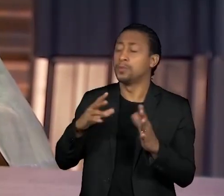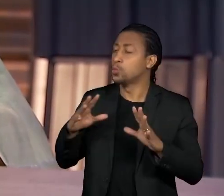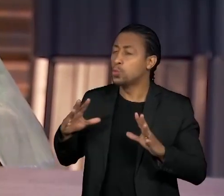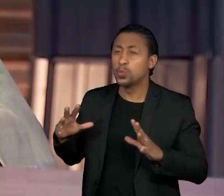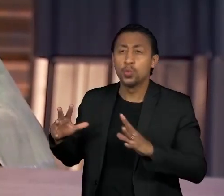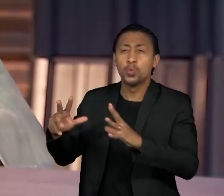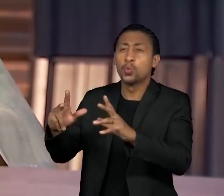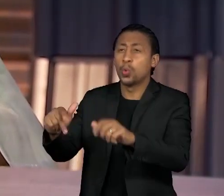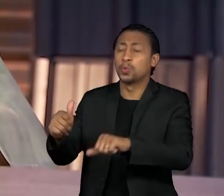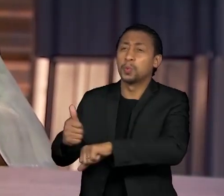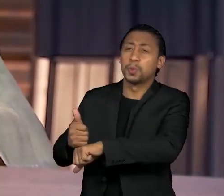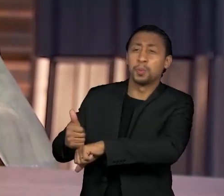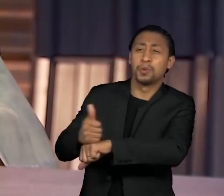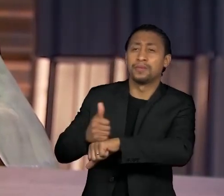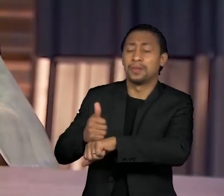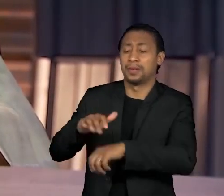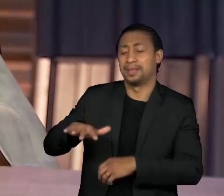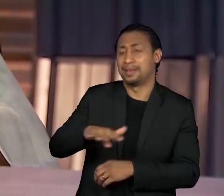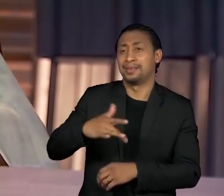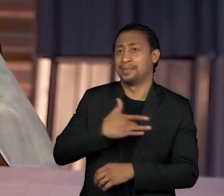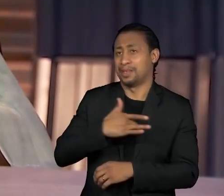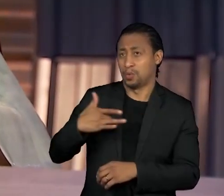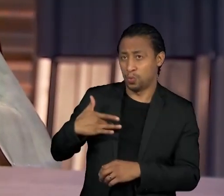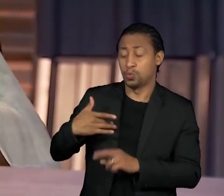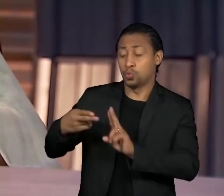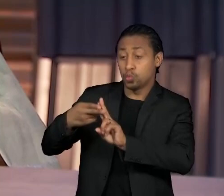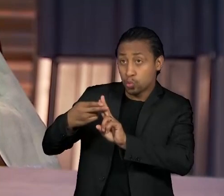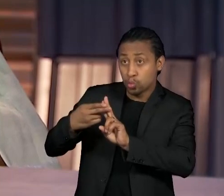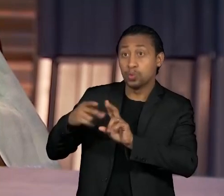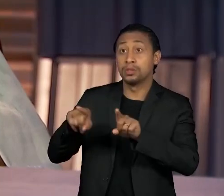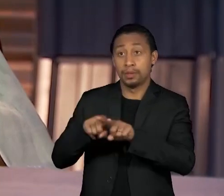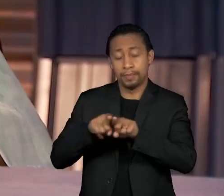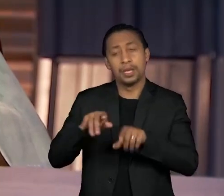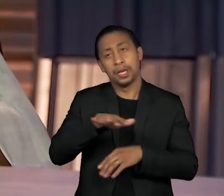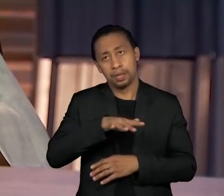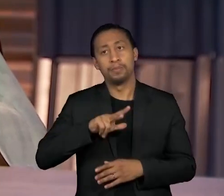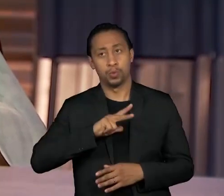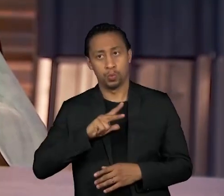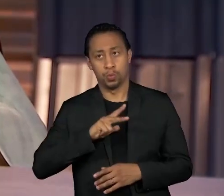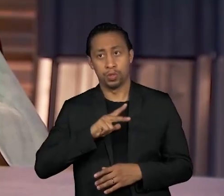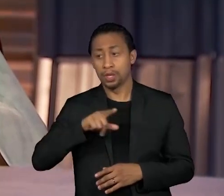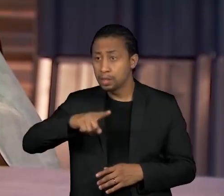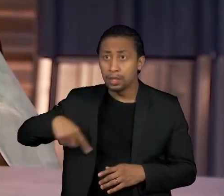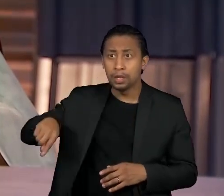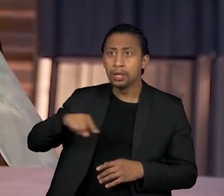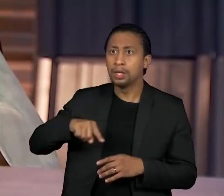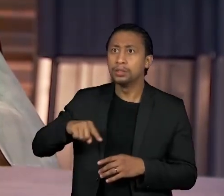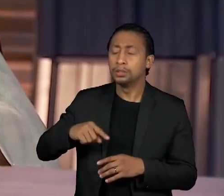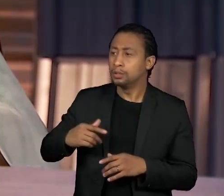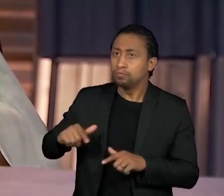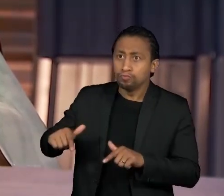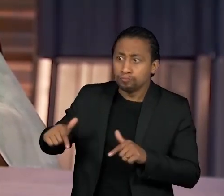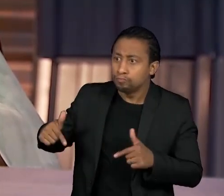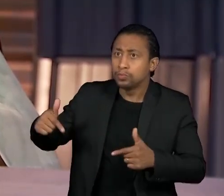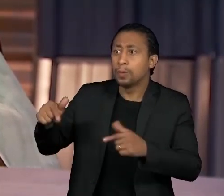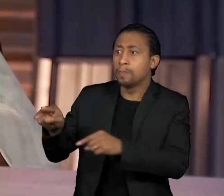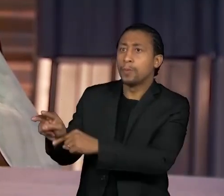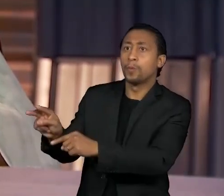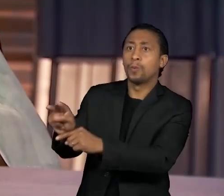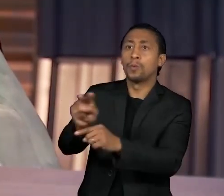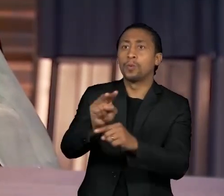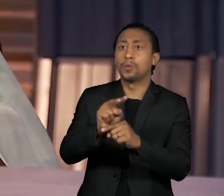profissionais e trabalhadores da saúde do SUS e da rede privada Que expõe suas vidas para preservar as